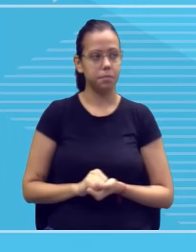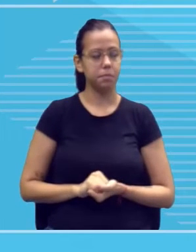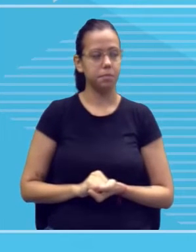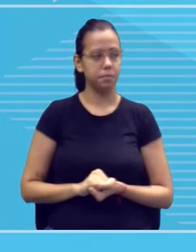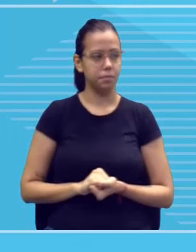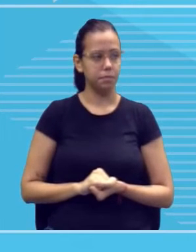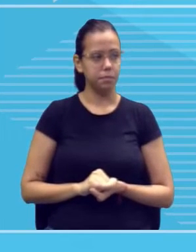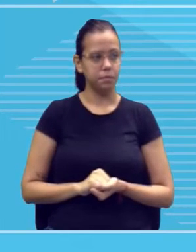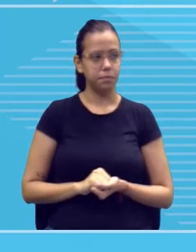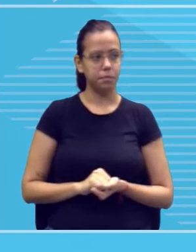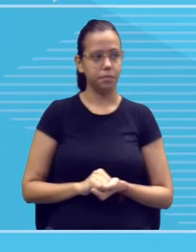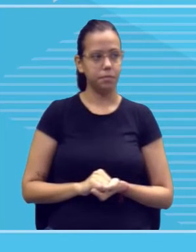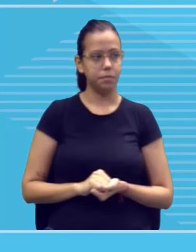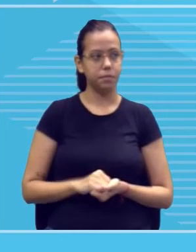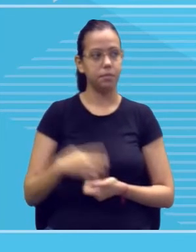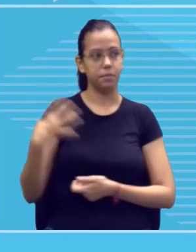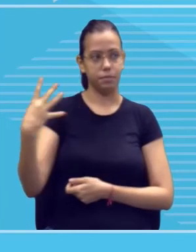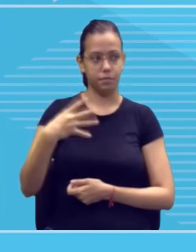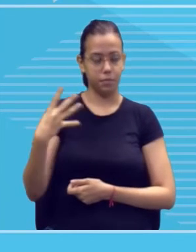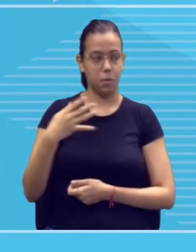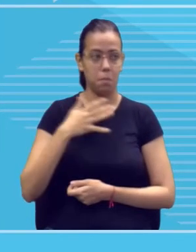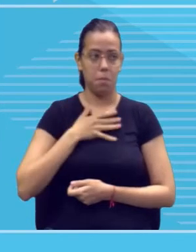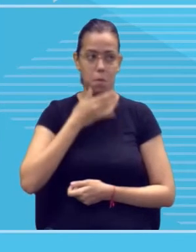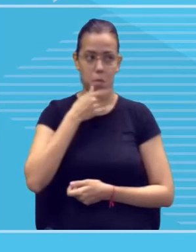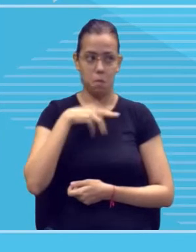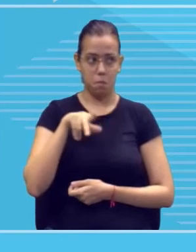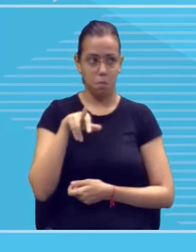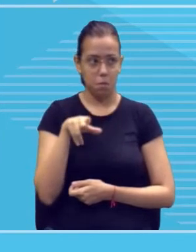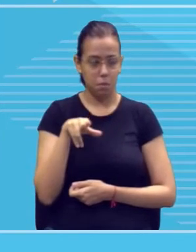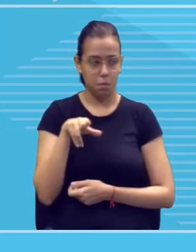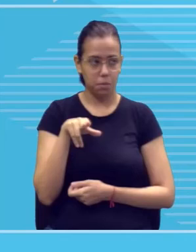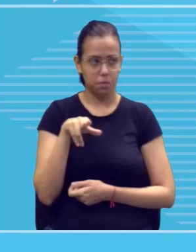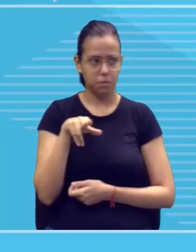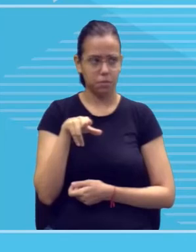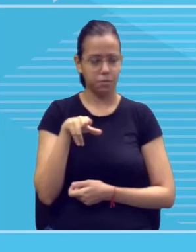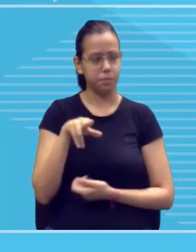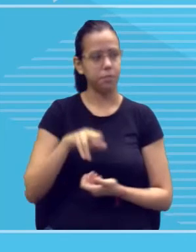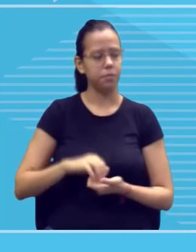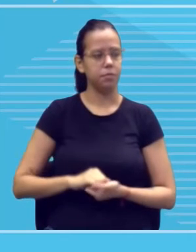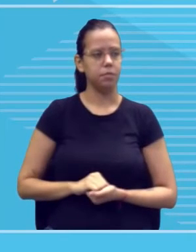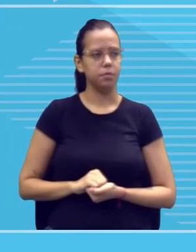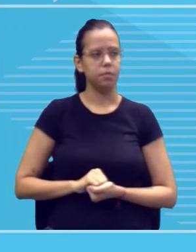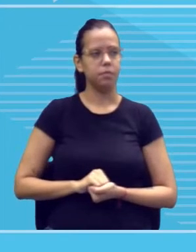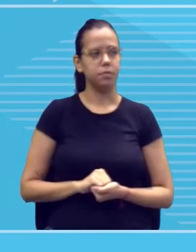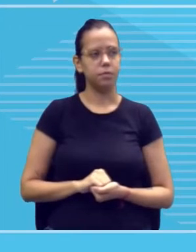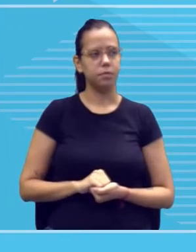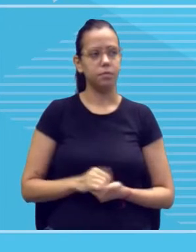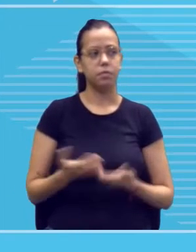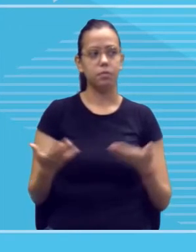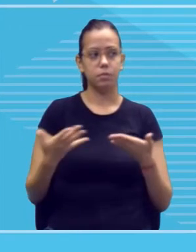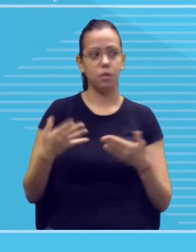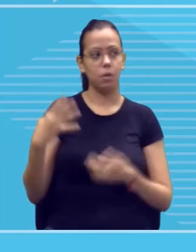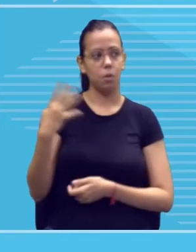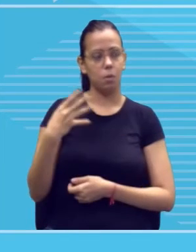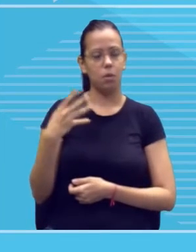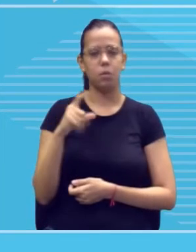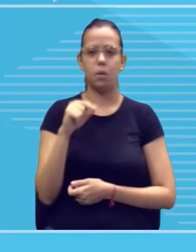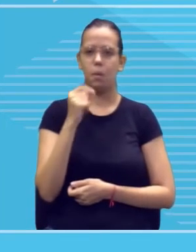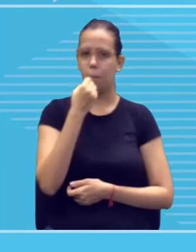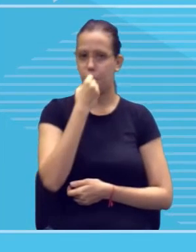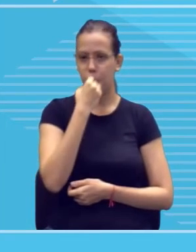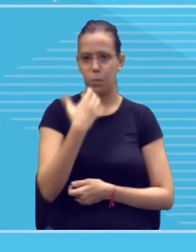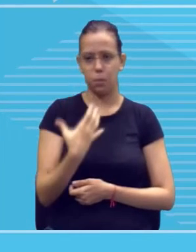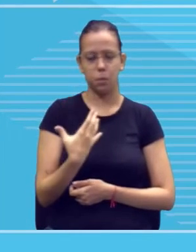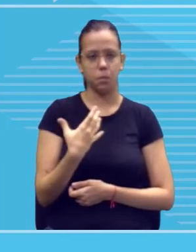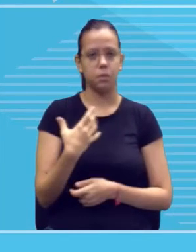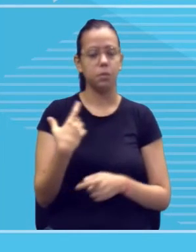é com você Olha a número 4 my brother mas tio work in the morning essa daqui é bom demais